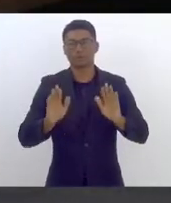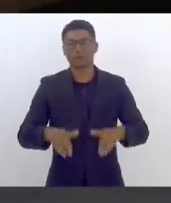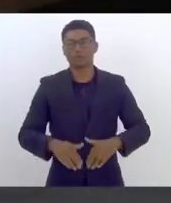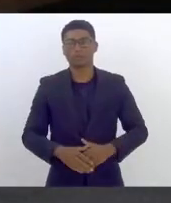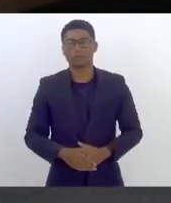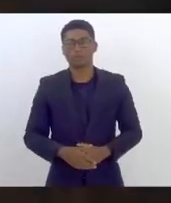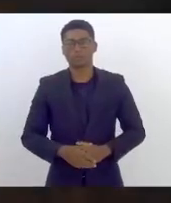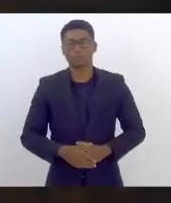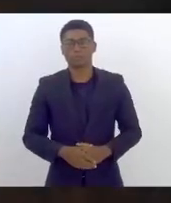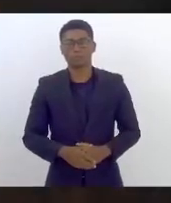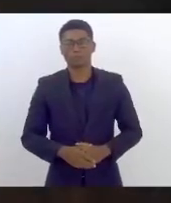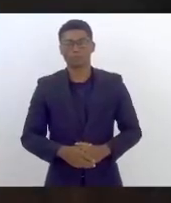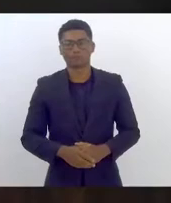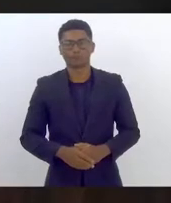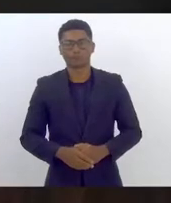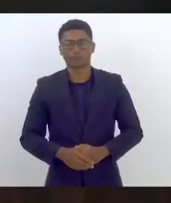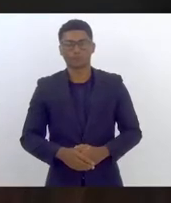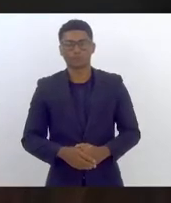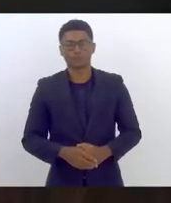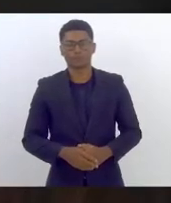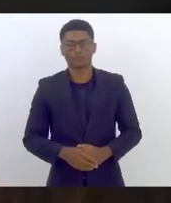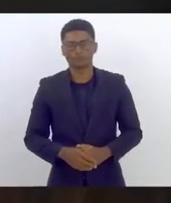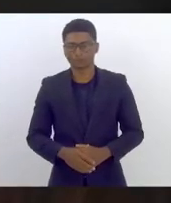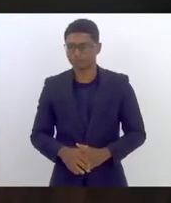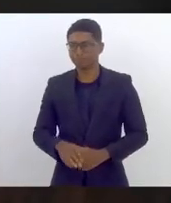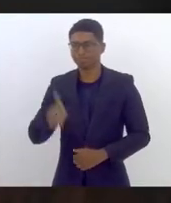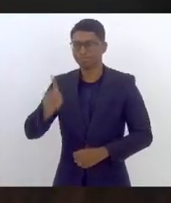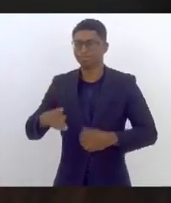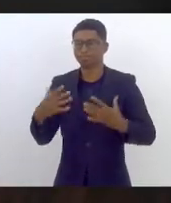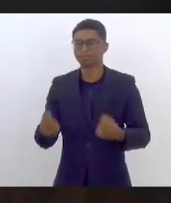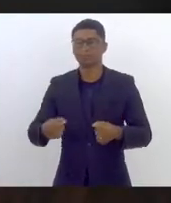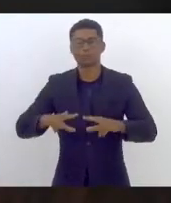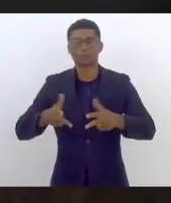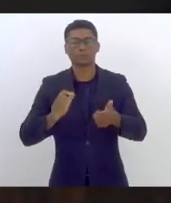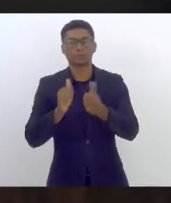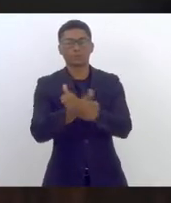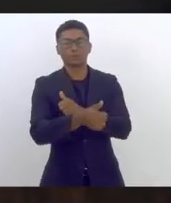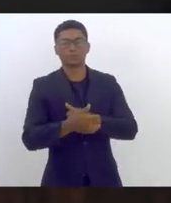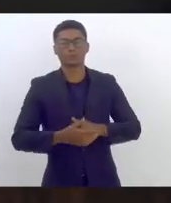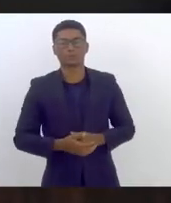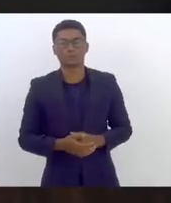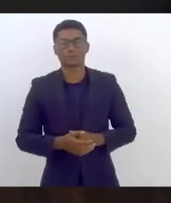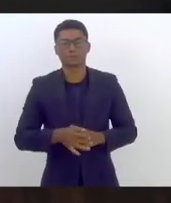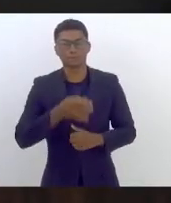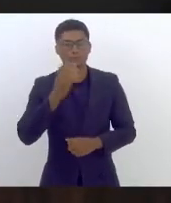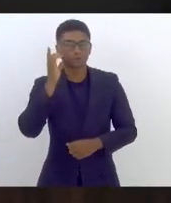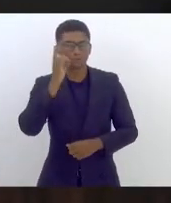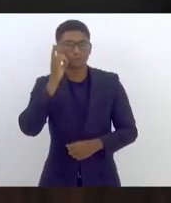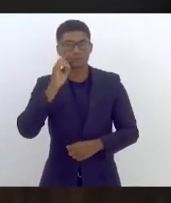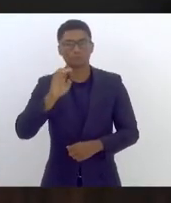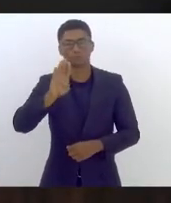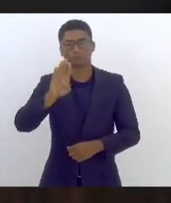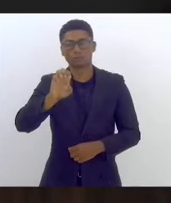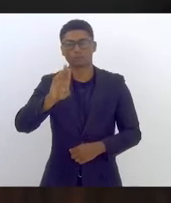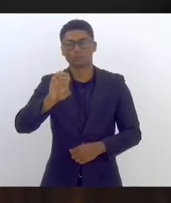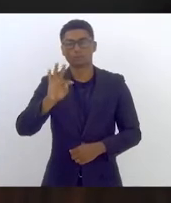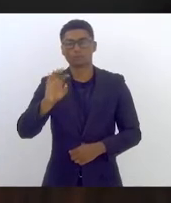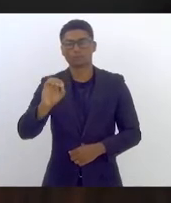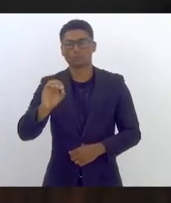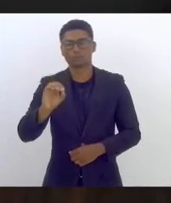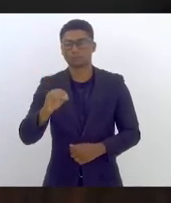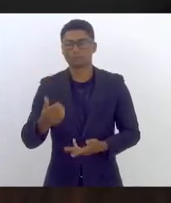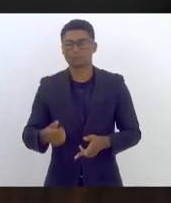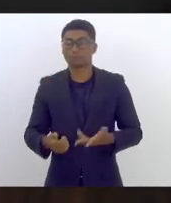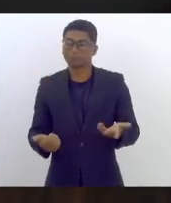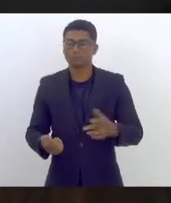redação que a presidência defere pela comissão de esportes Deputado Bebeto presidência